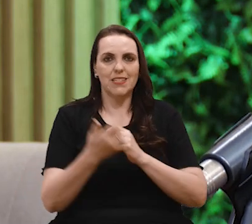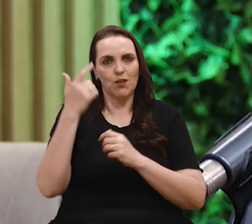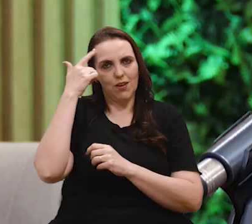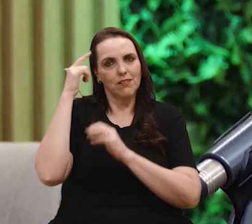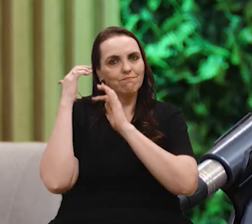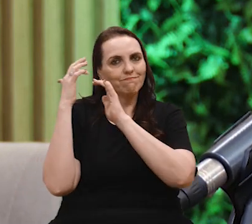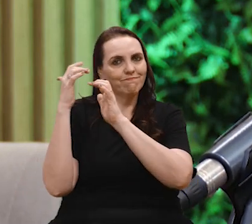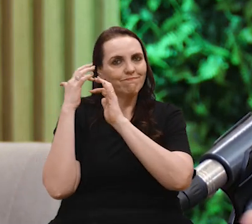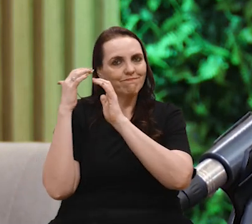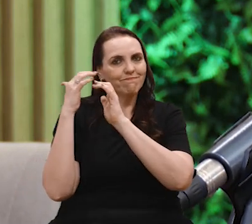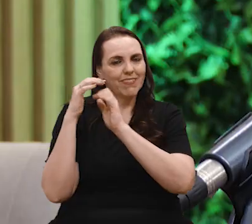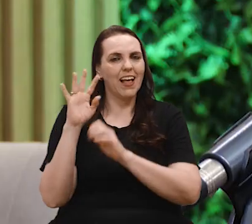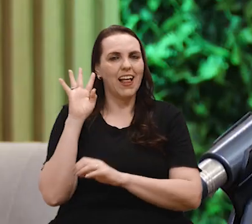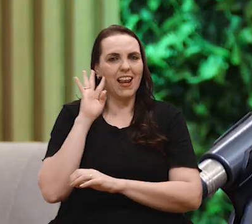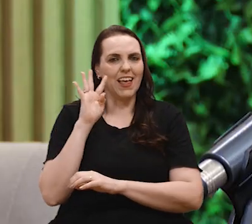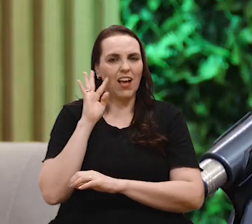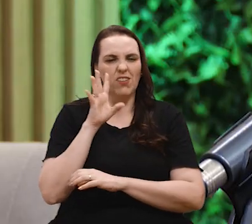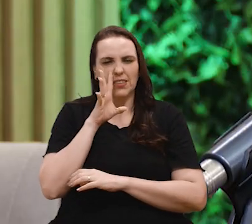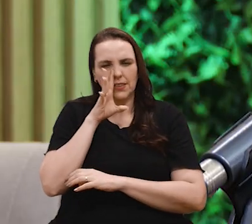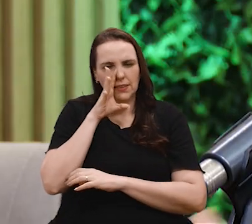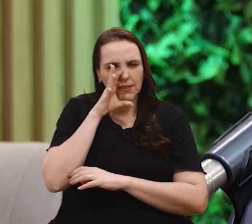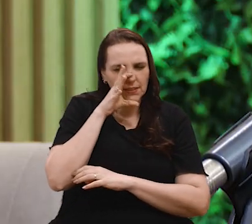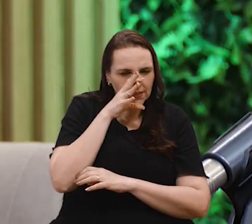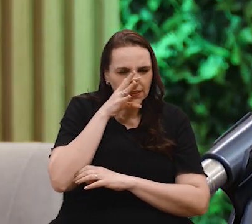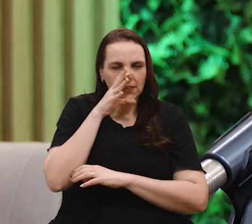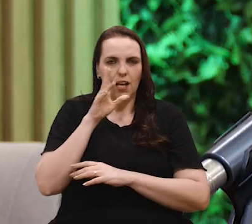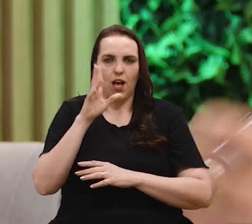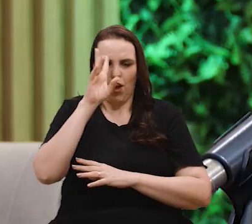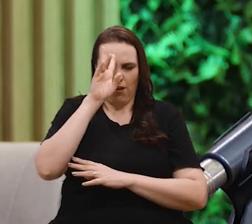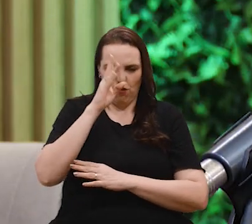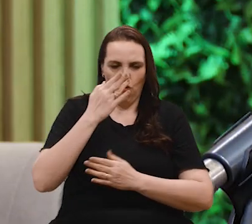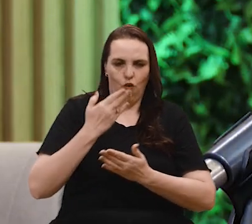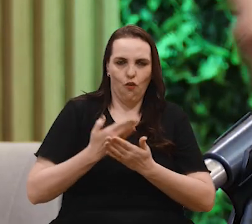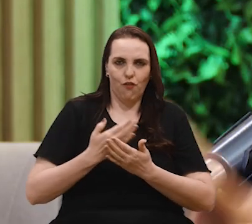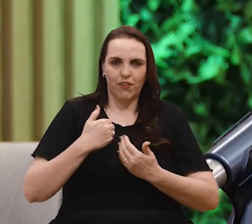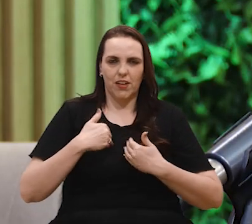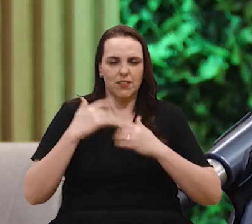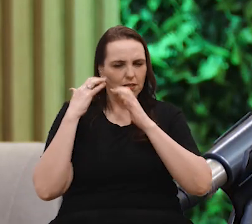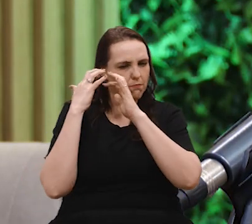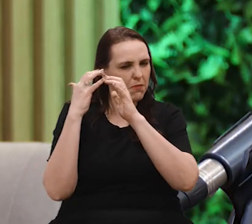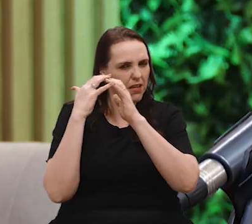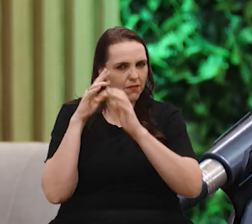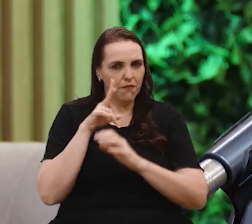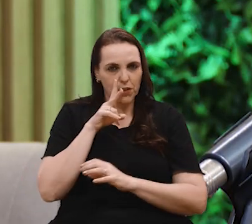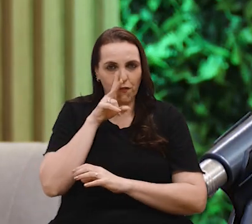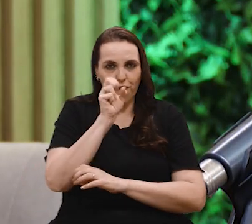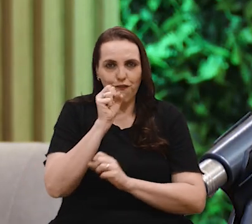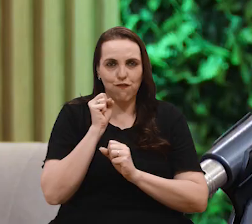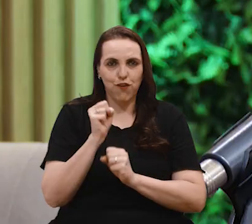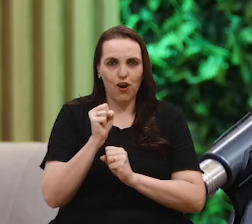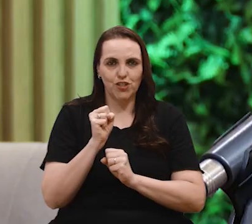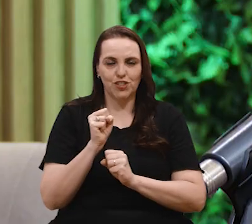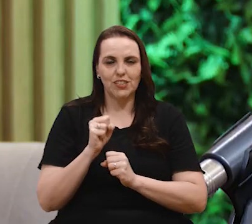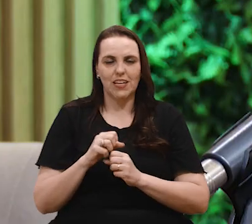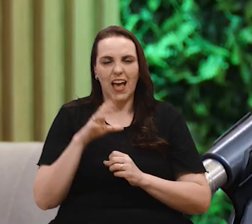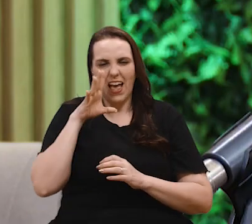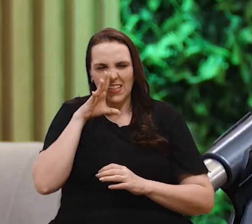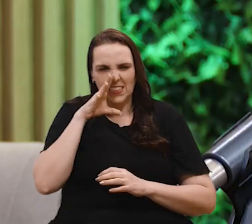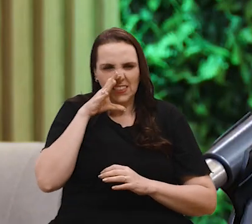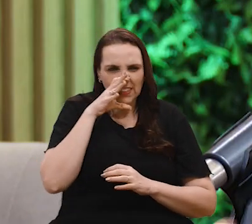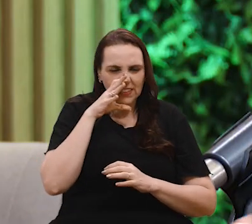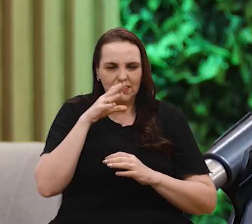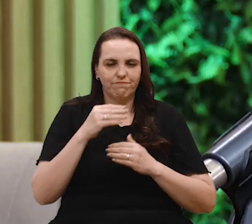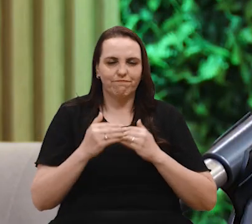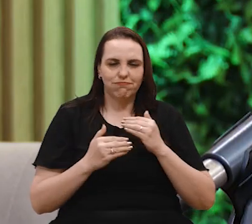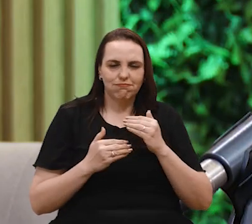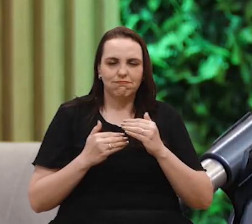mental é muito legal. Tu vai criando resiliência, né? E autoconfiança, vai reforçando a mente, né? Então, acho que a questão da resiliência é o mais